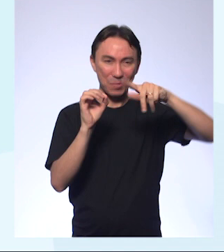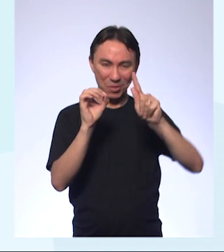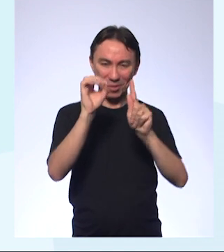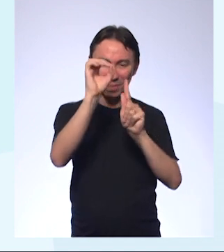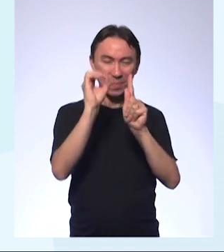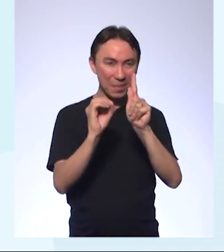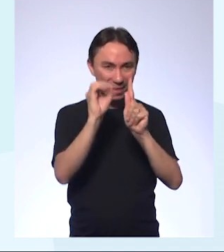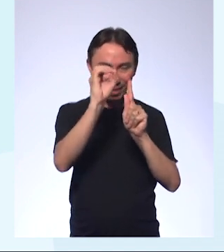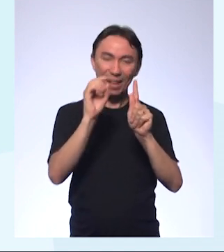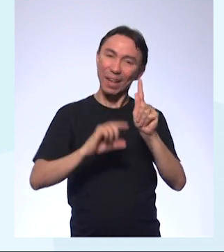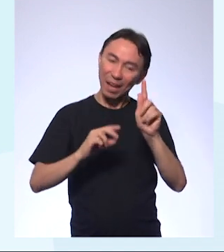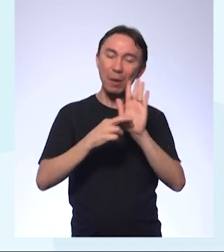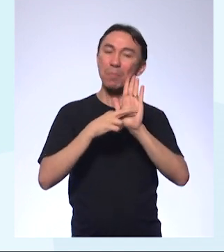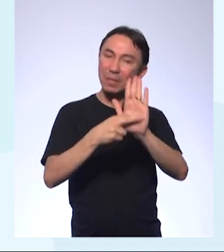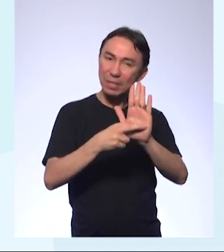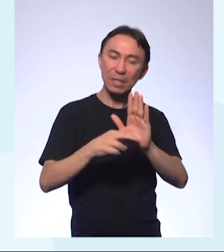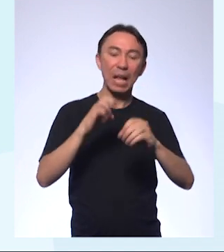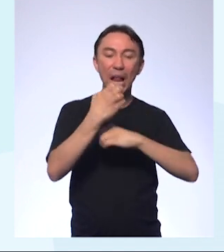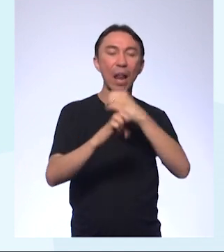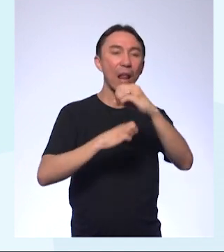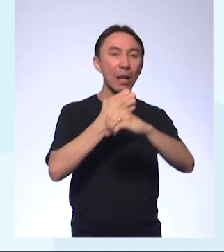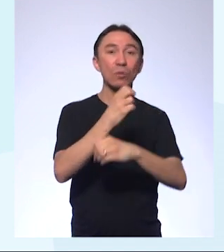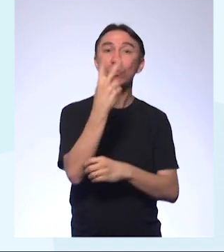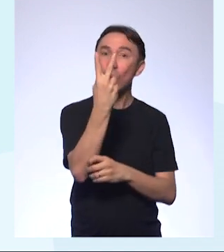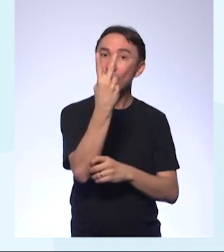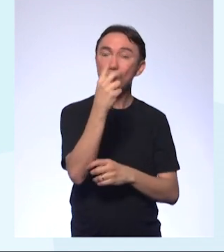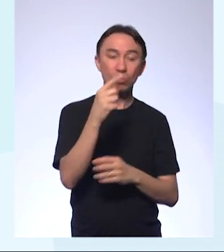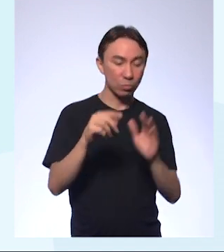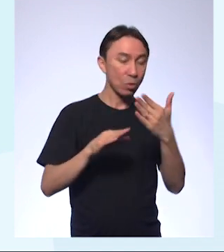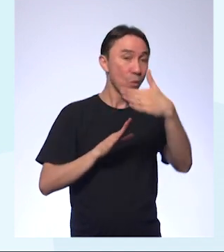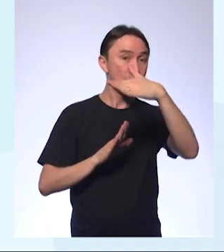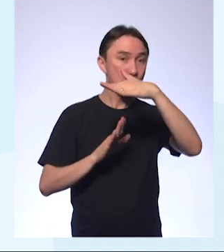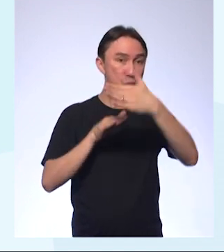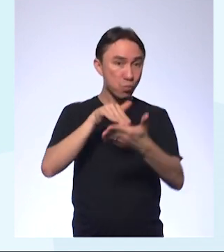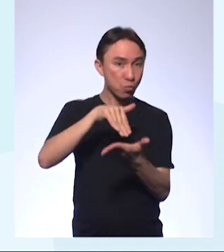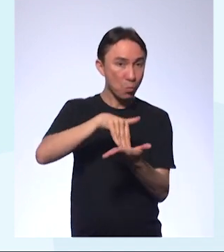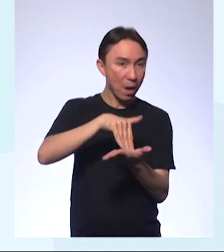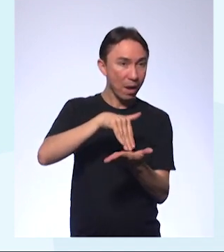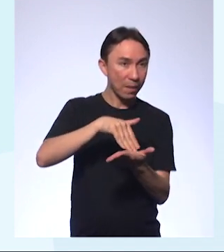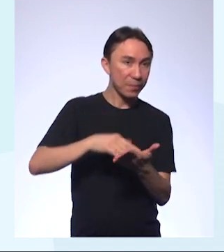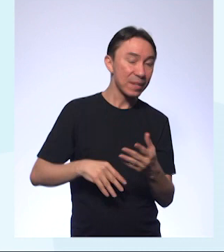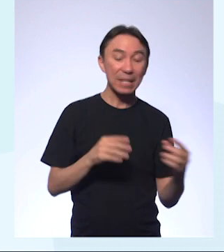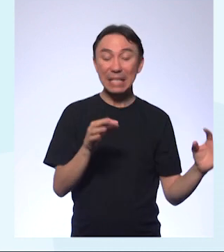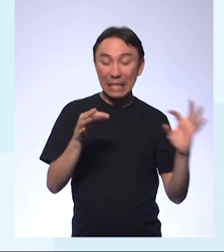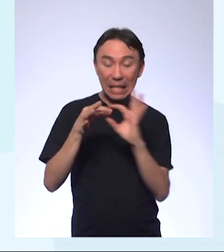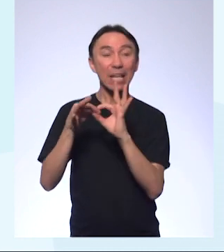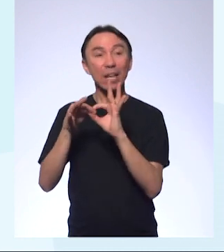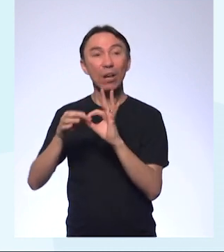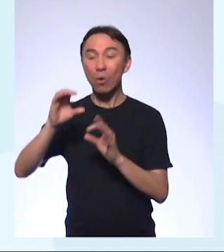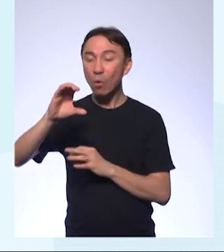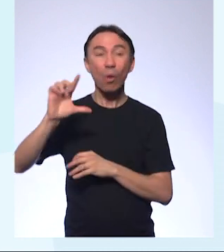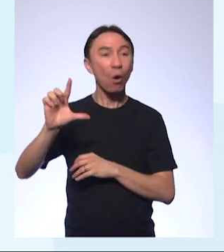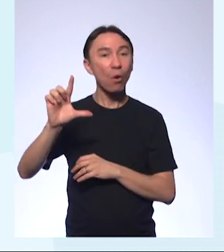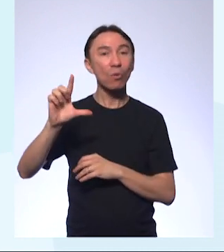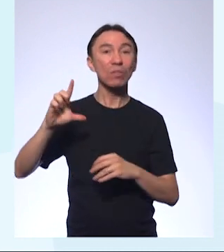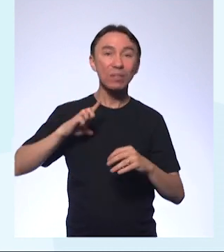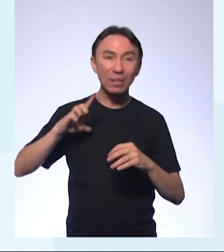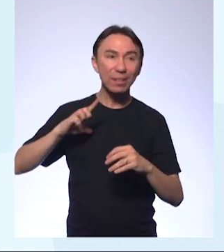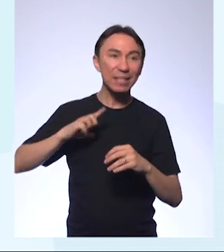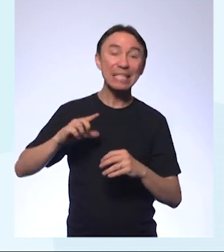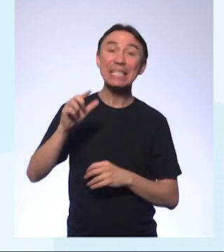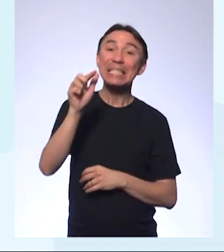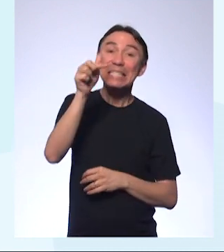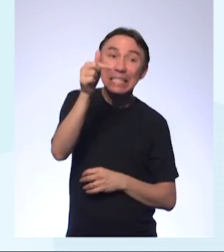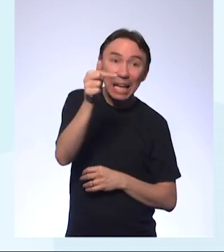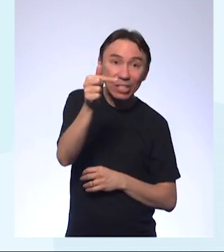última camada. E ele vai se ligar ao cloro. E o cloro tem 7 elétrons na última camada. Então, o magnésio